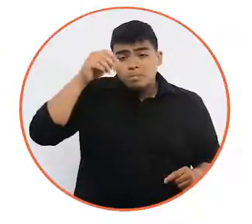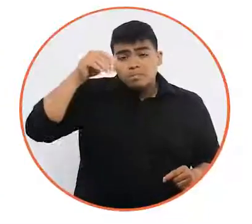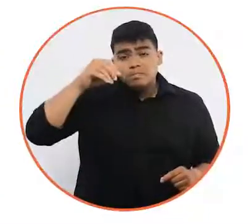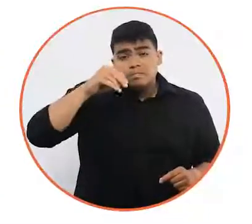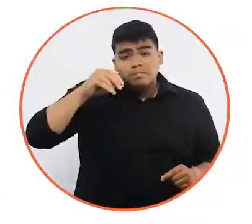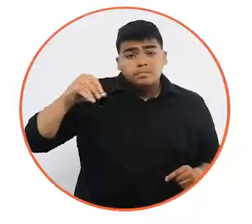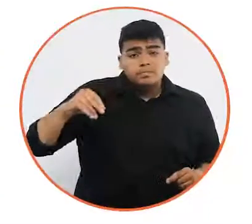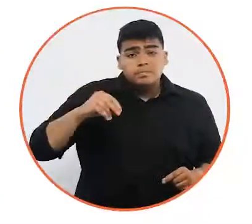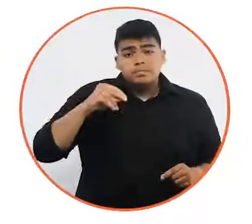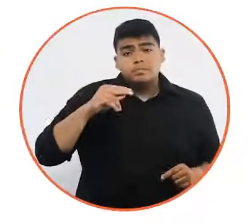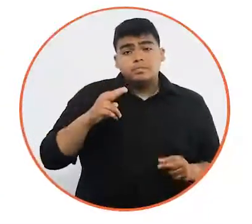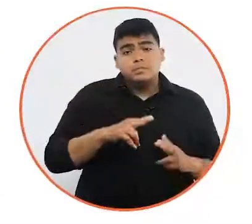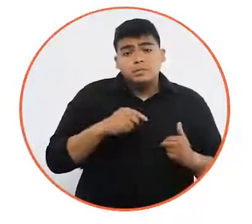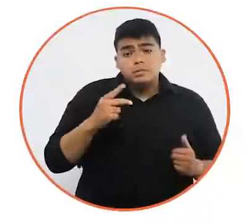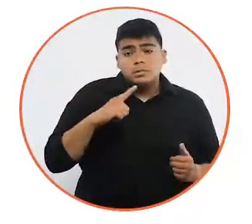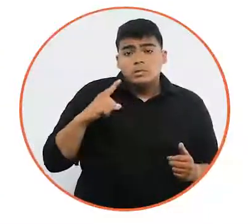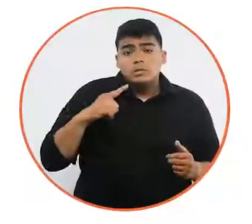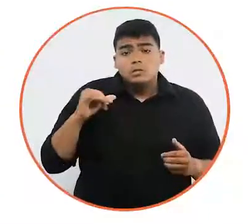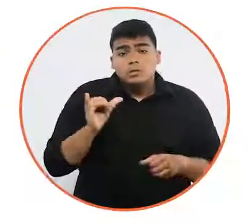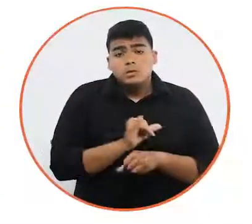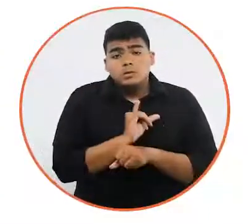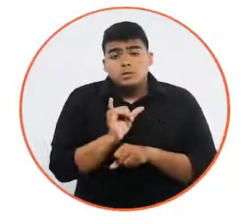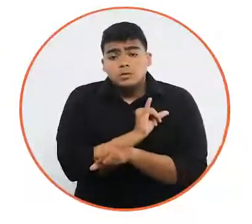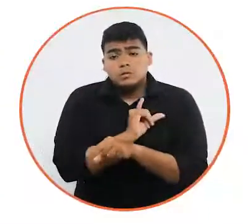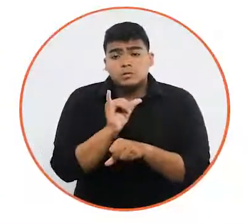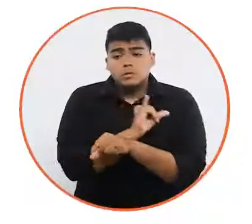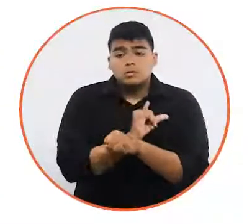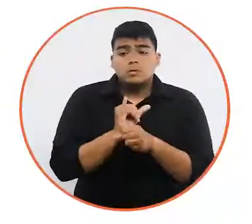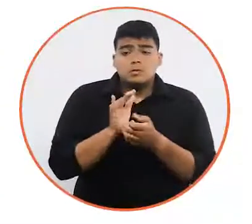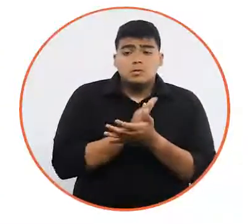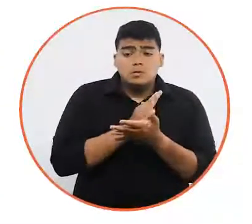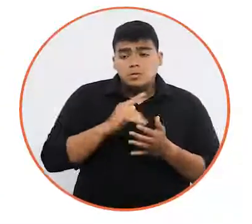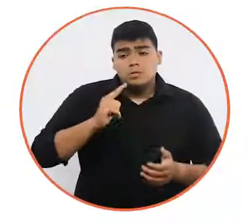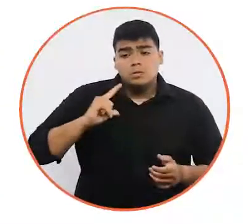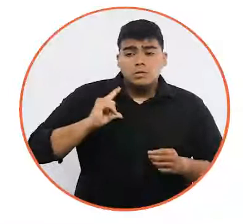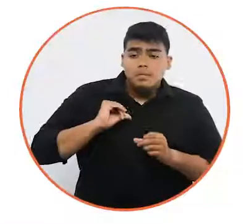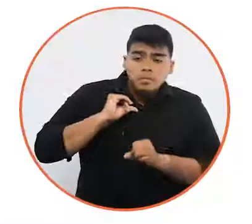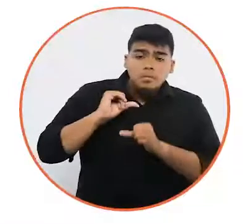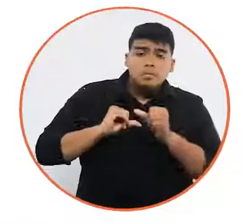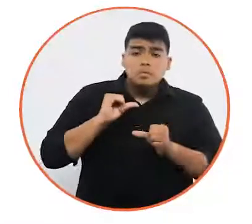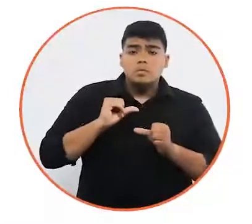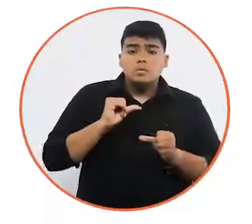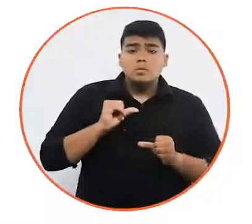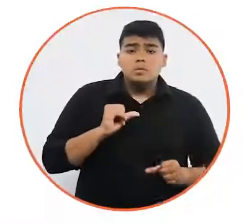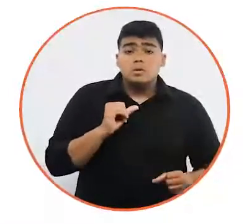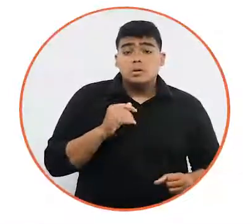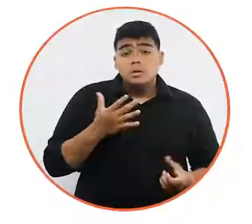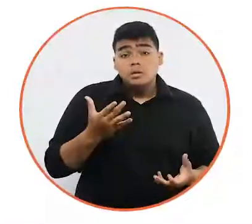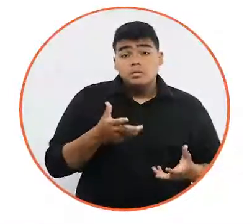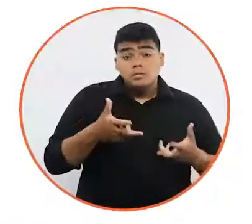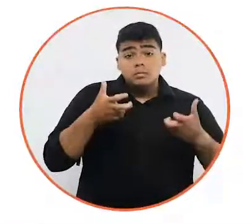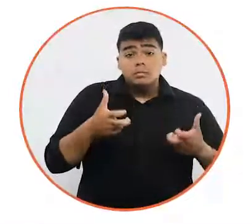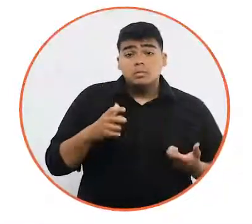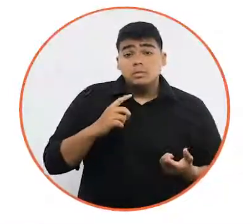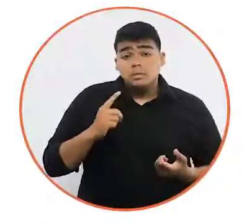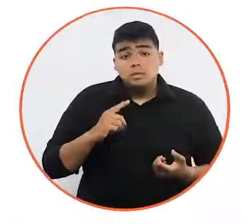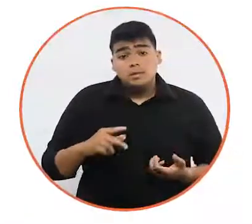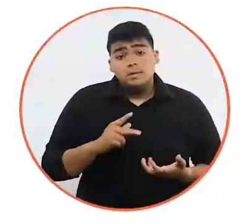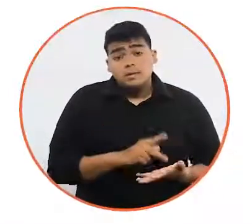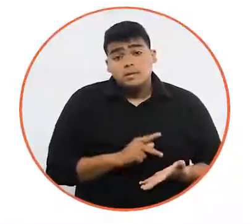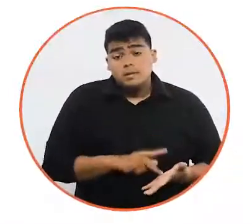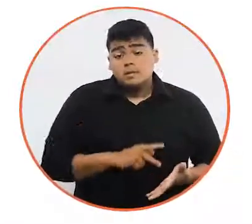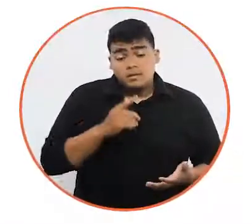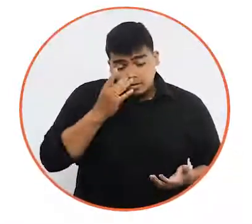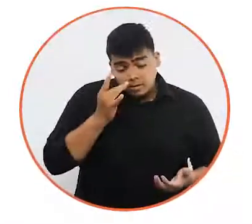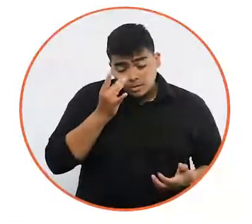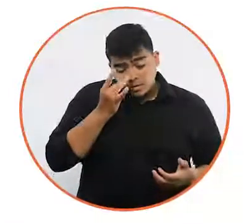o jogo manhoso de certos momentos que se vão embora, quando mais queríamos que ficassem. Vejam que